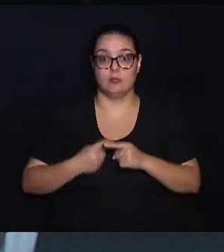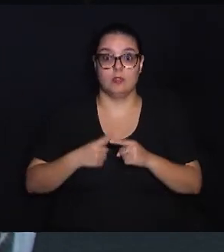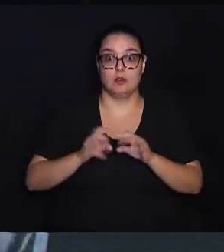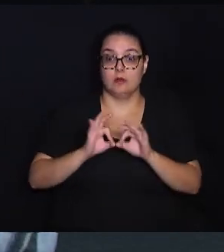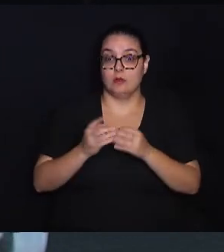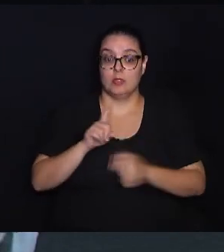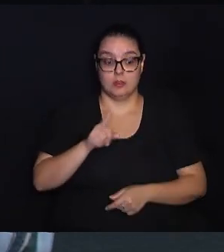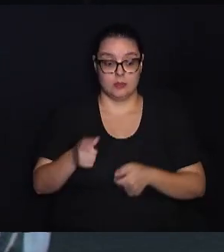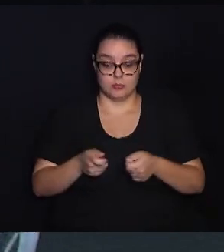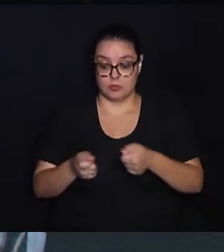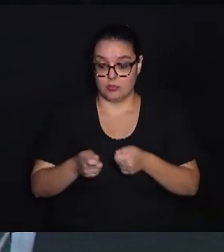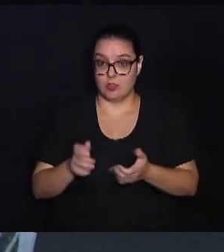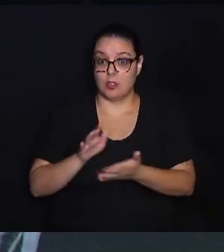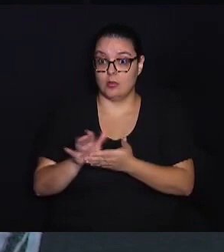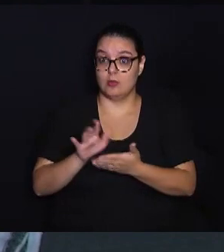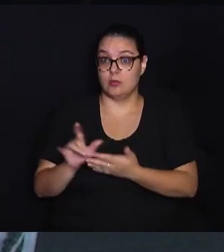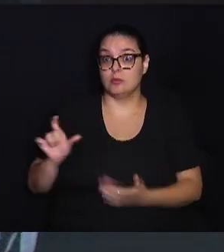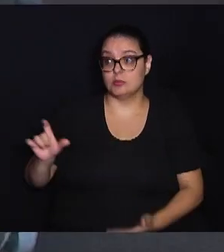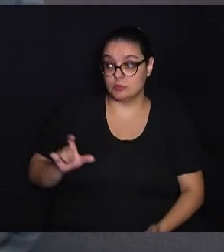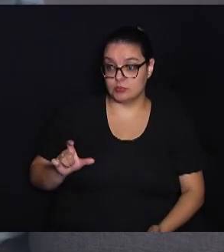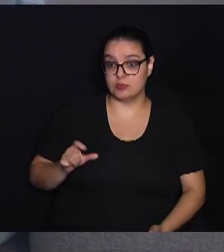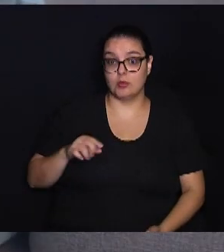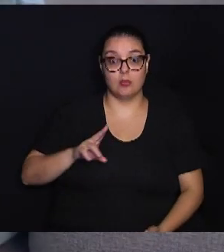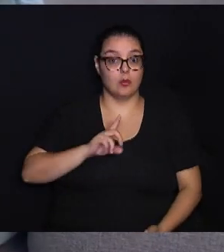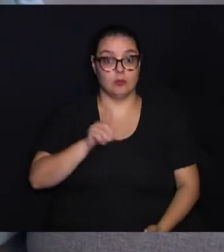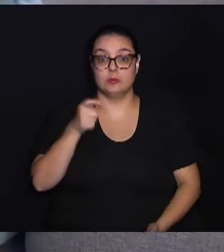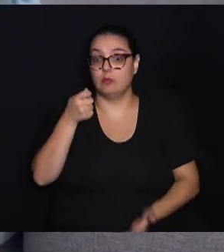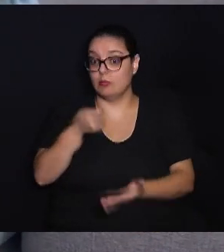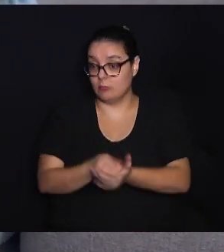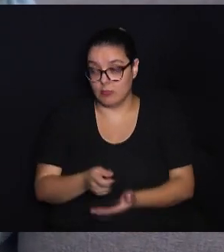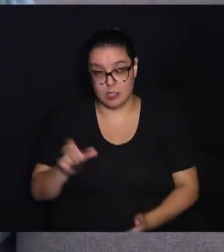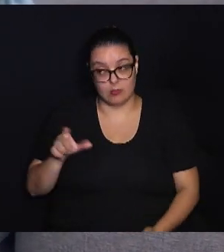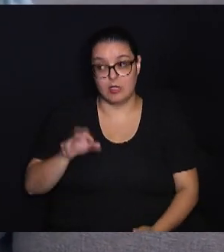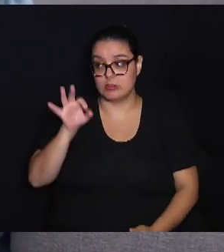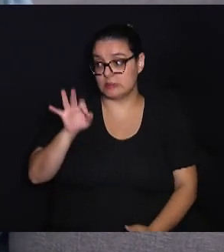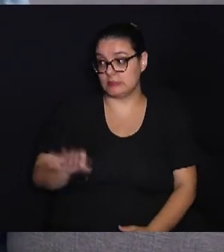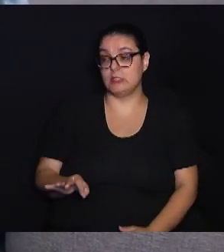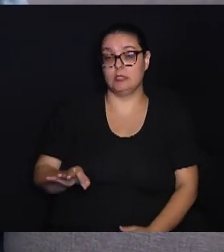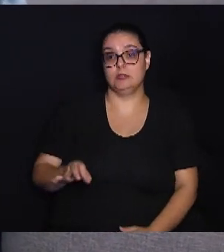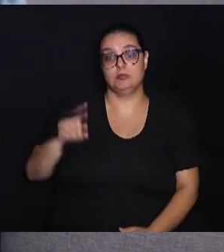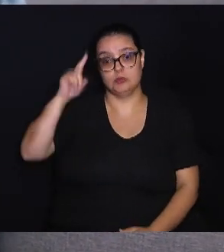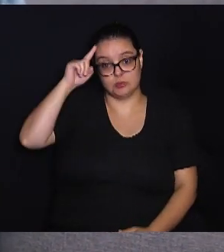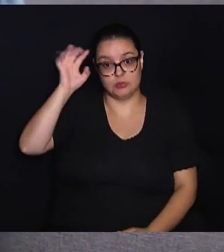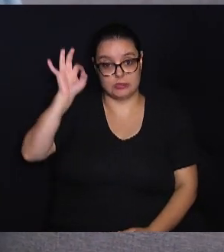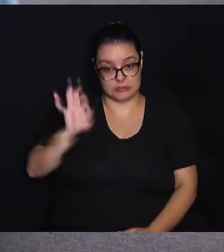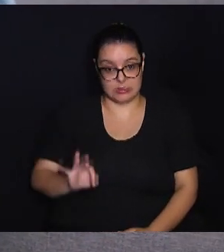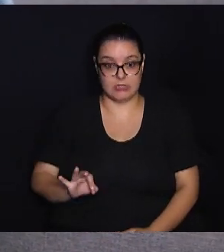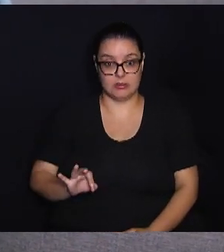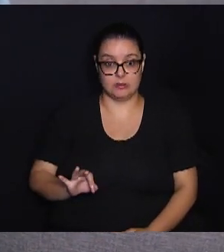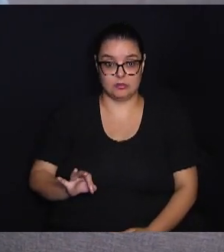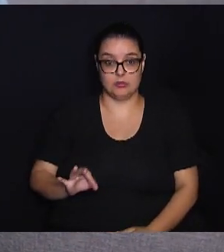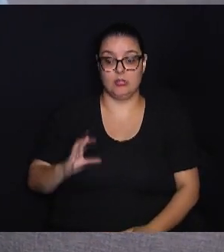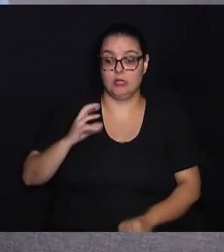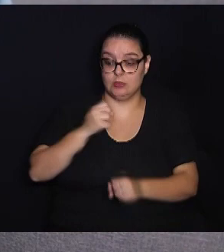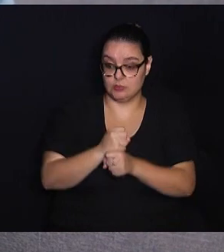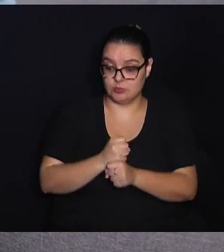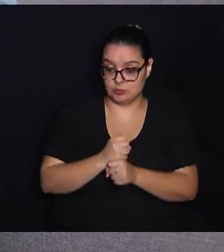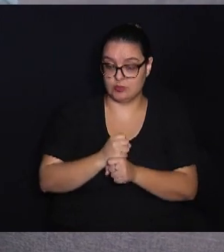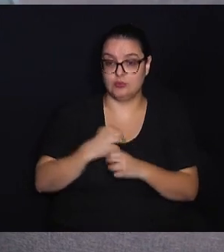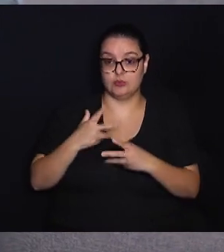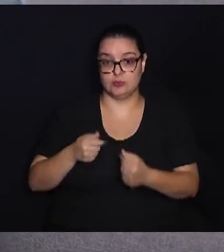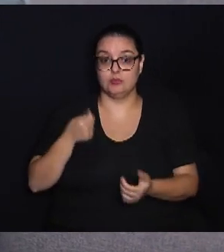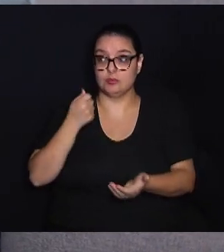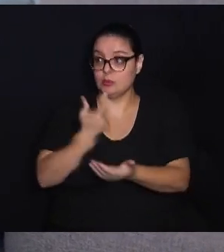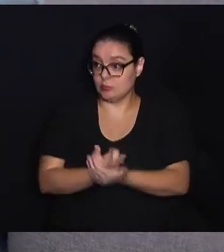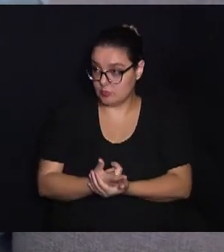as famílias, se não controlam os gastos no cartão ou não pagam o cartão efetivamente no dia do vencimento e a totalidade